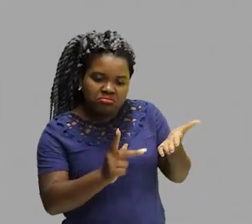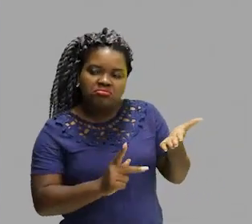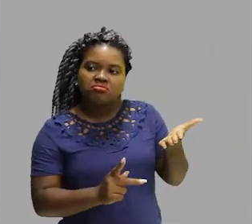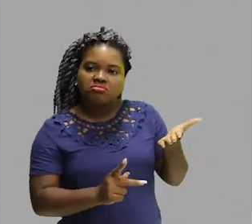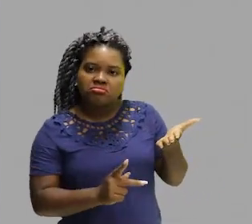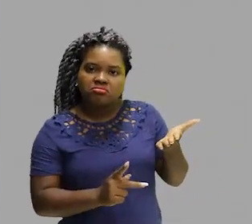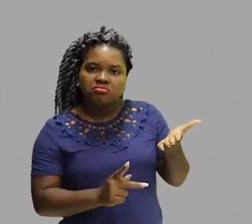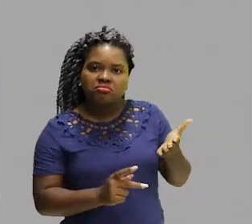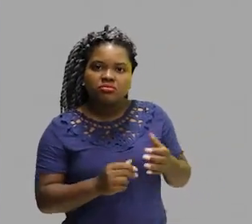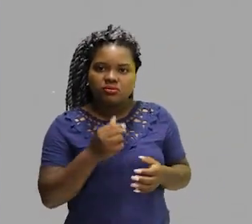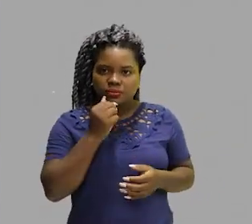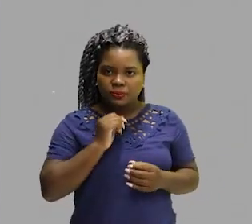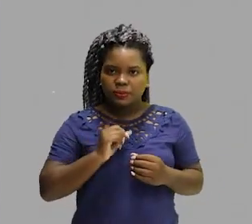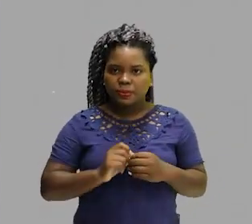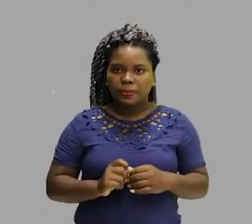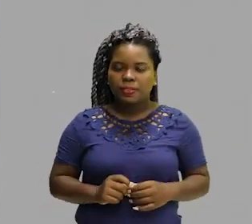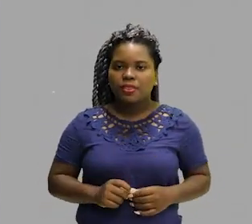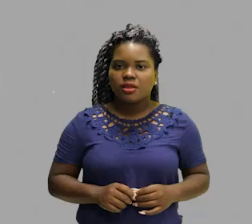isso?